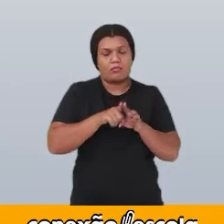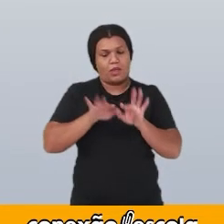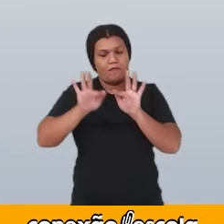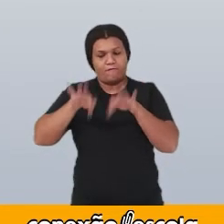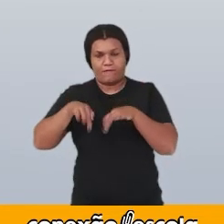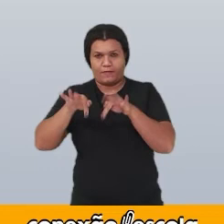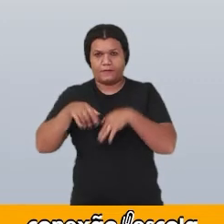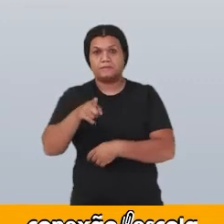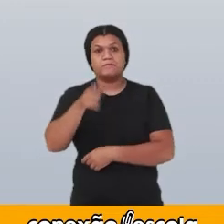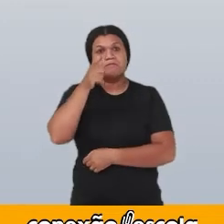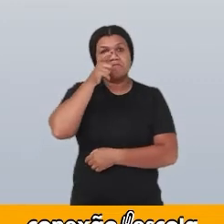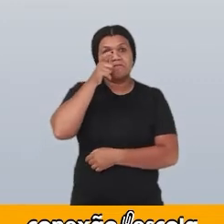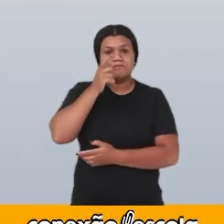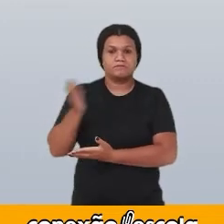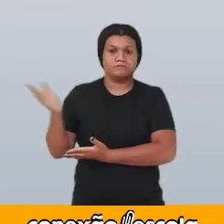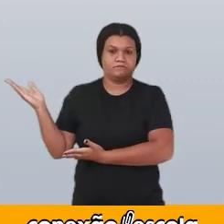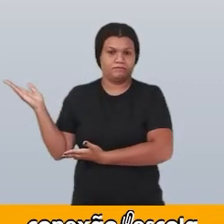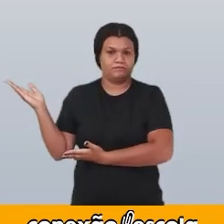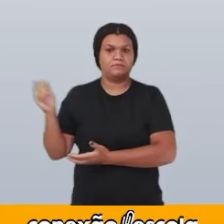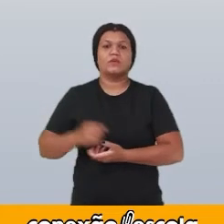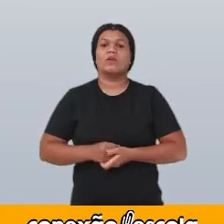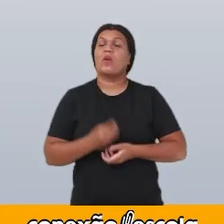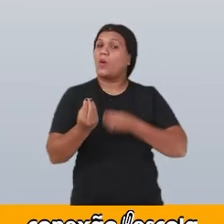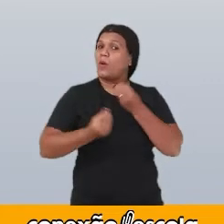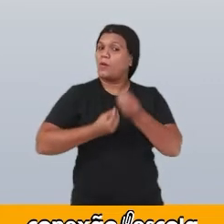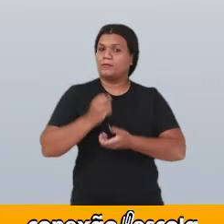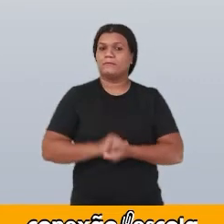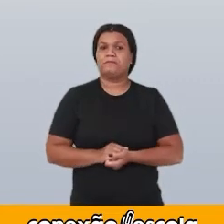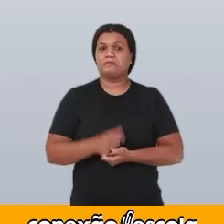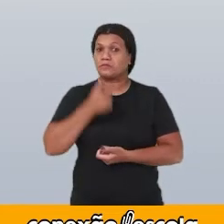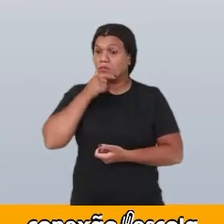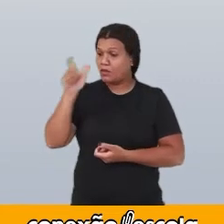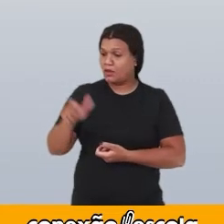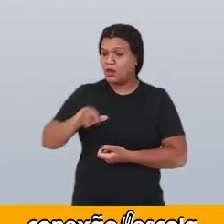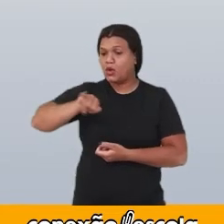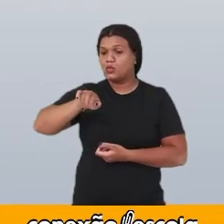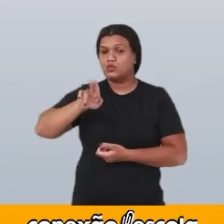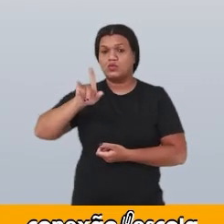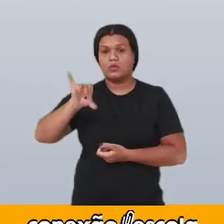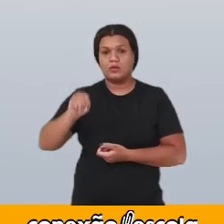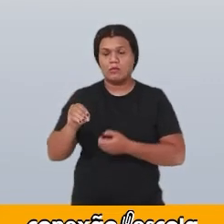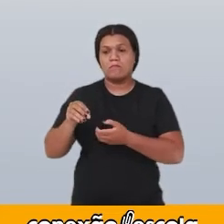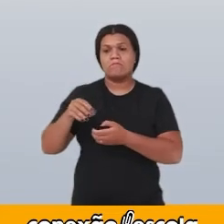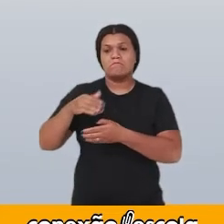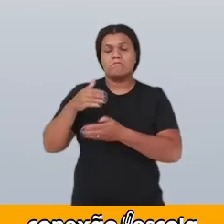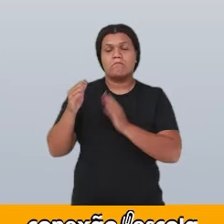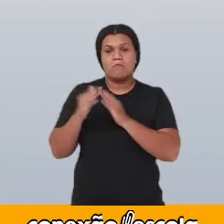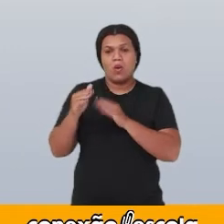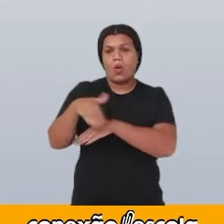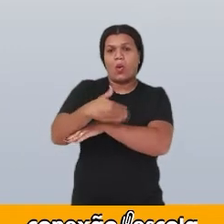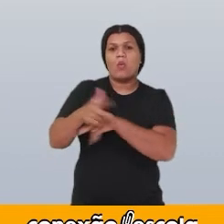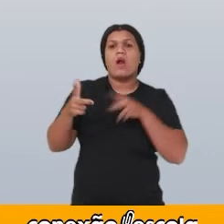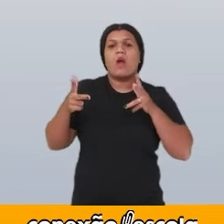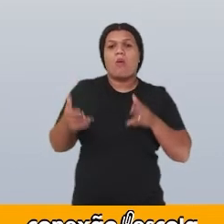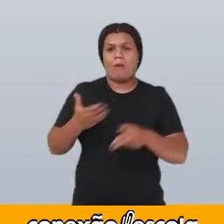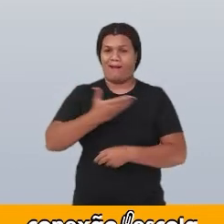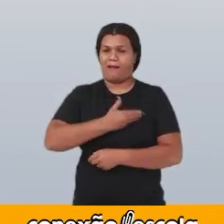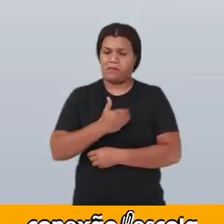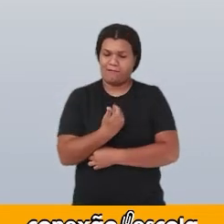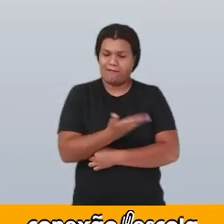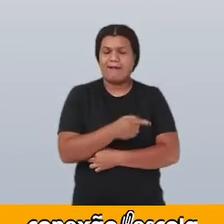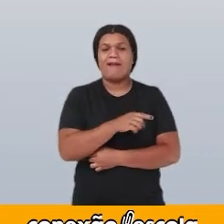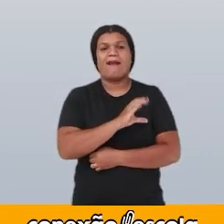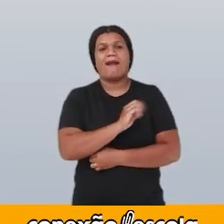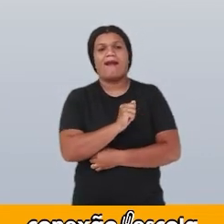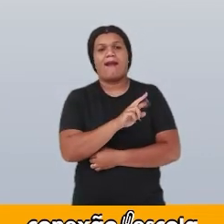final. Observe a seguinte situação. Júlio mora na mesma rua de seu amigo Carlos. Ele sempre faz